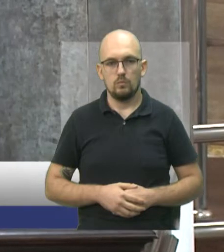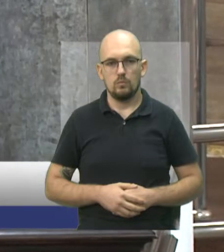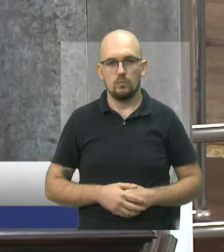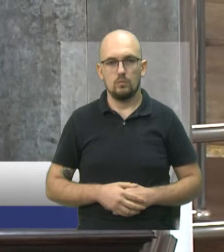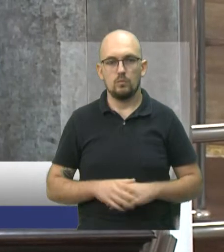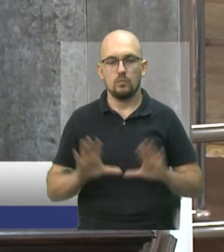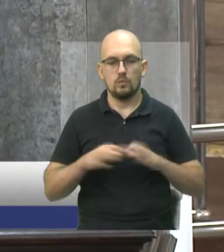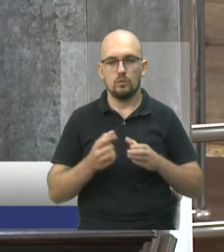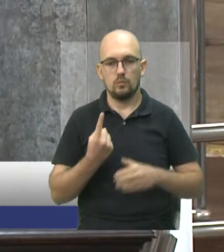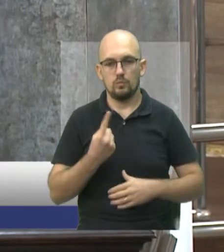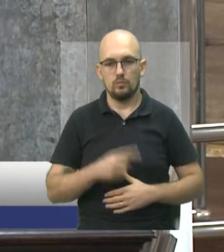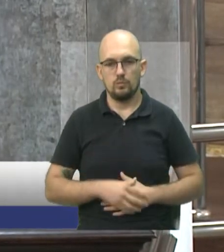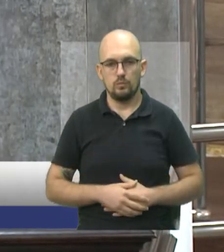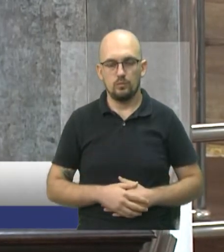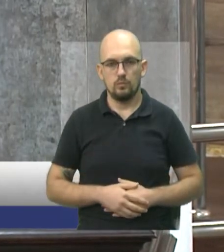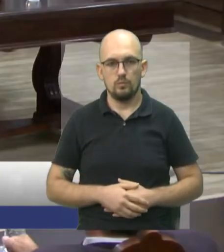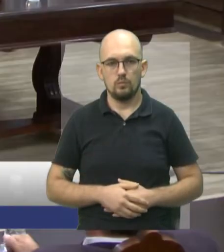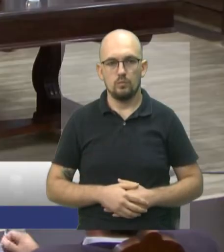Chapa 1.